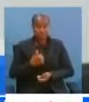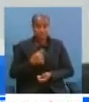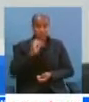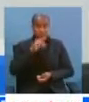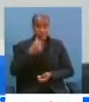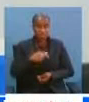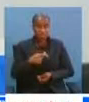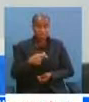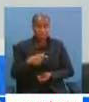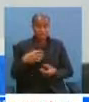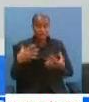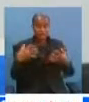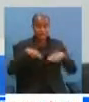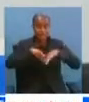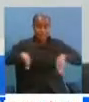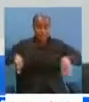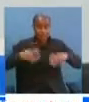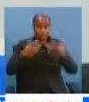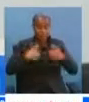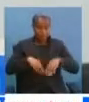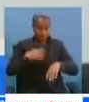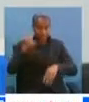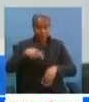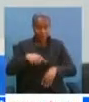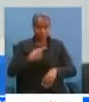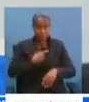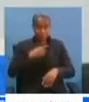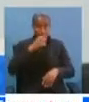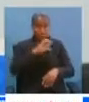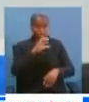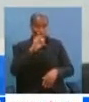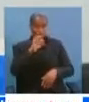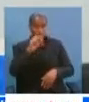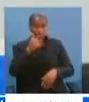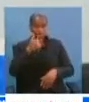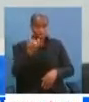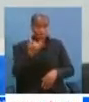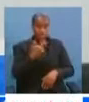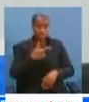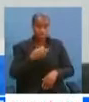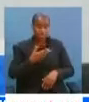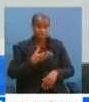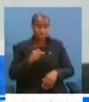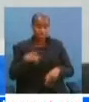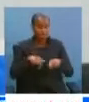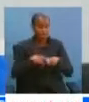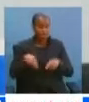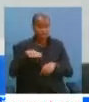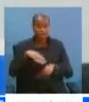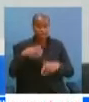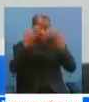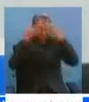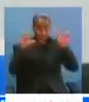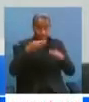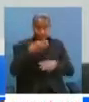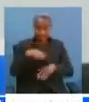até ser divergentes, mas devem ser coabitadas ou devem coabitar no mesmo espaço. A democracia